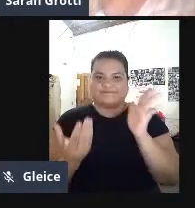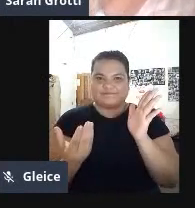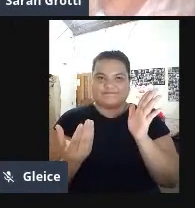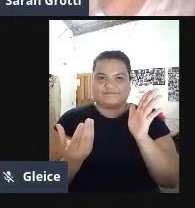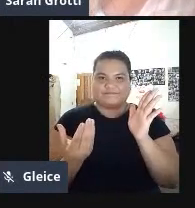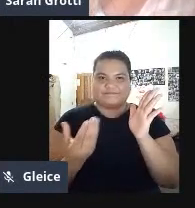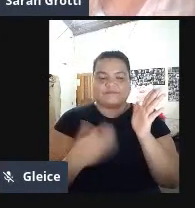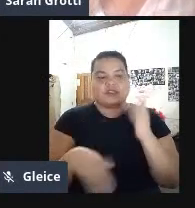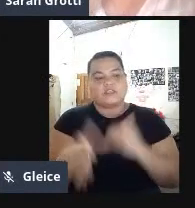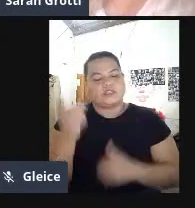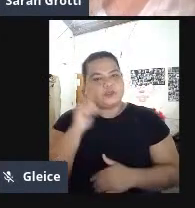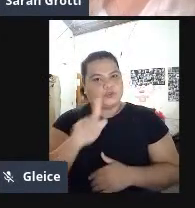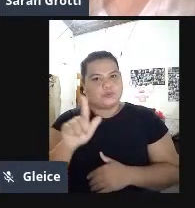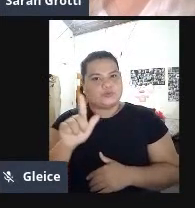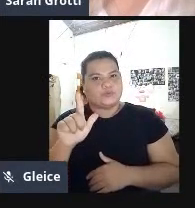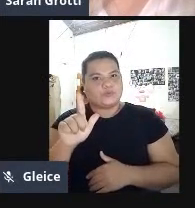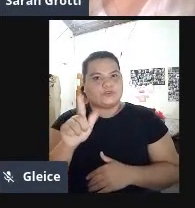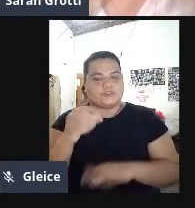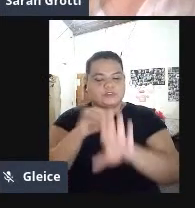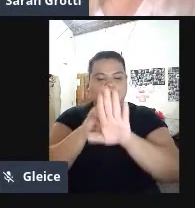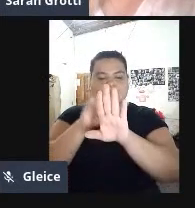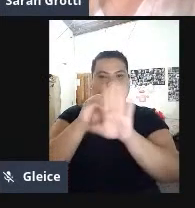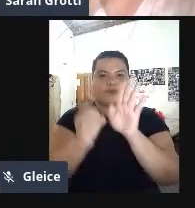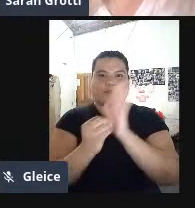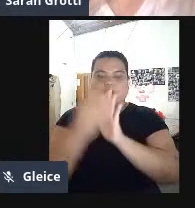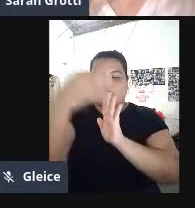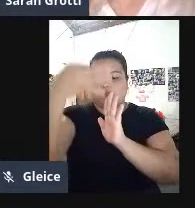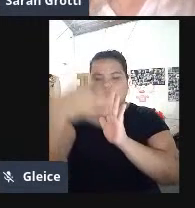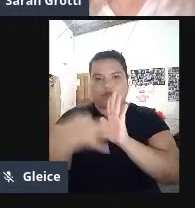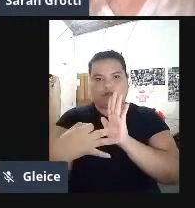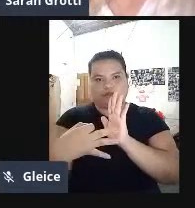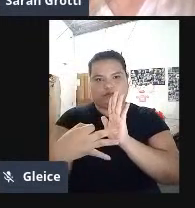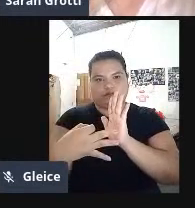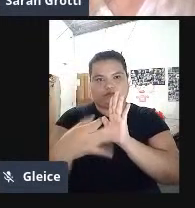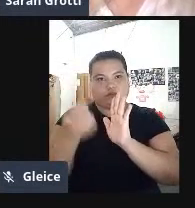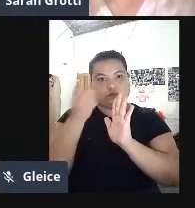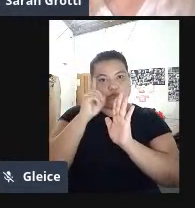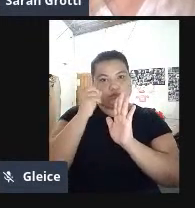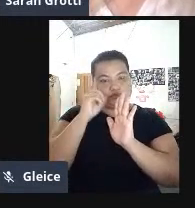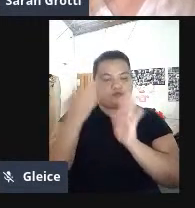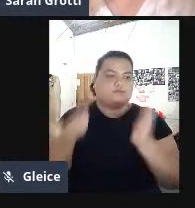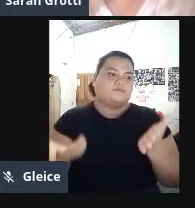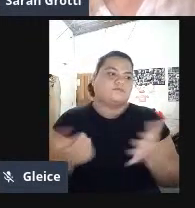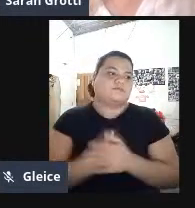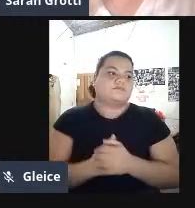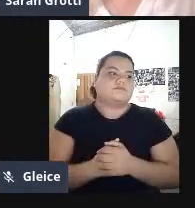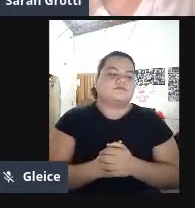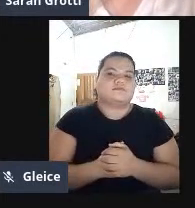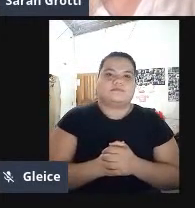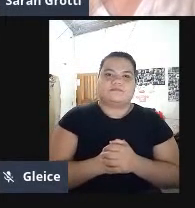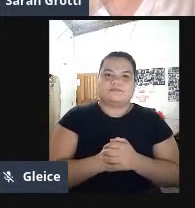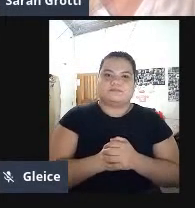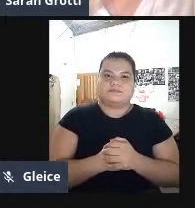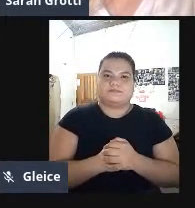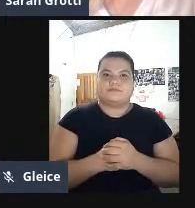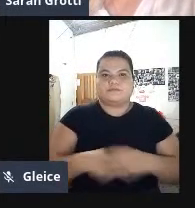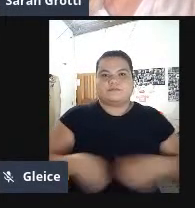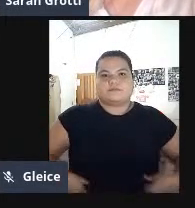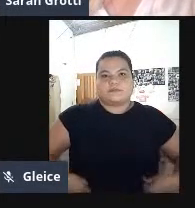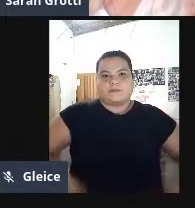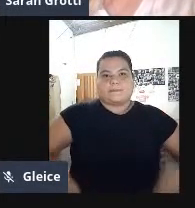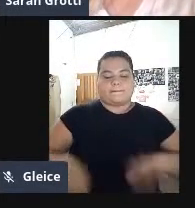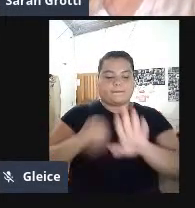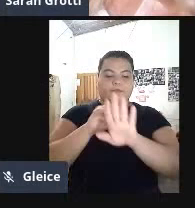ingestão de proteína diária, né, do paciente. E esse lance das proteínas vegetais são